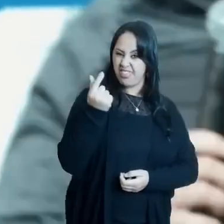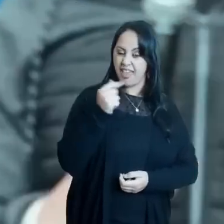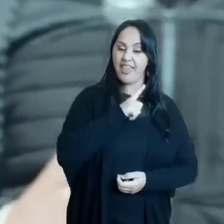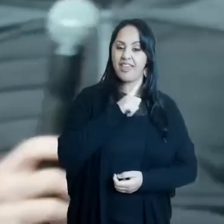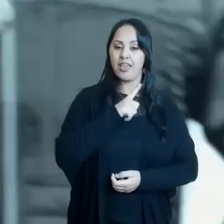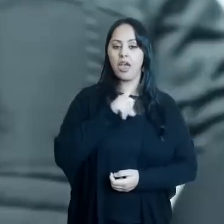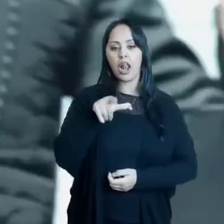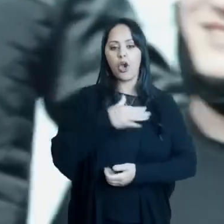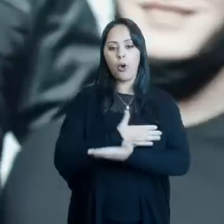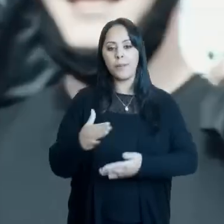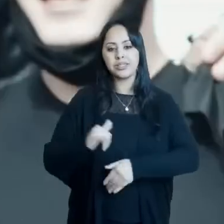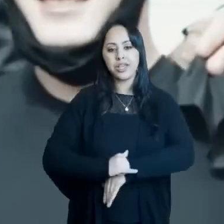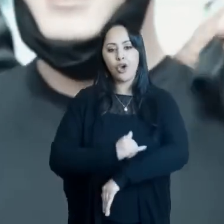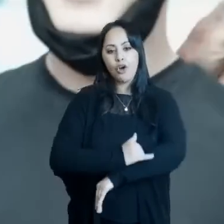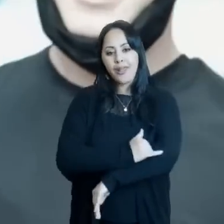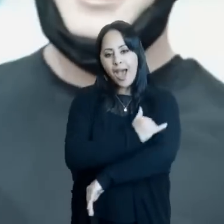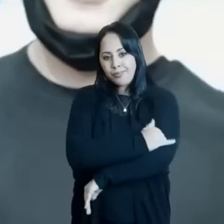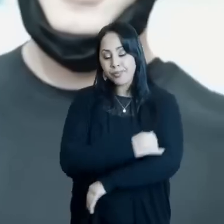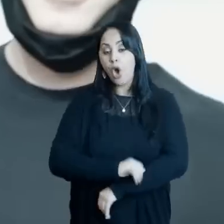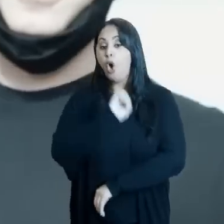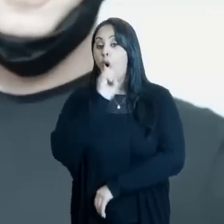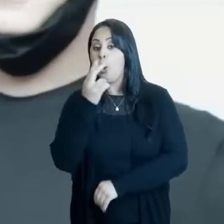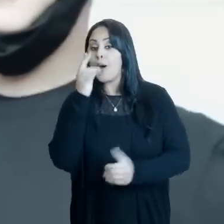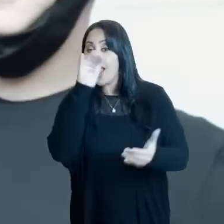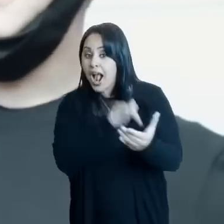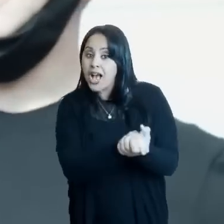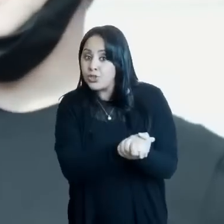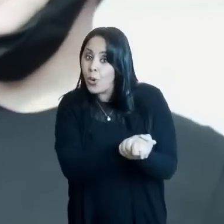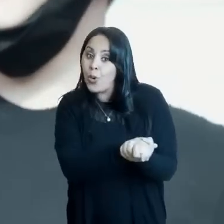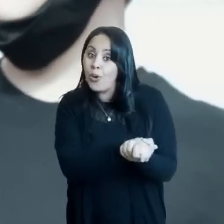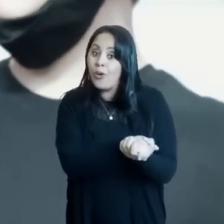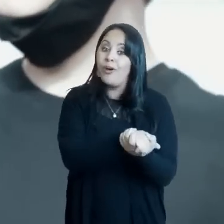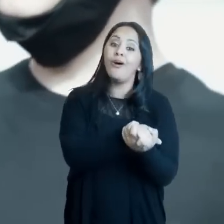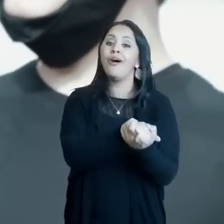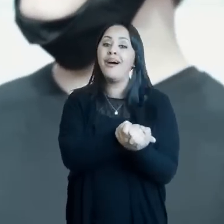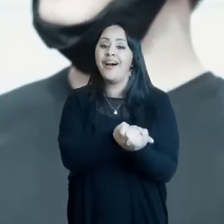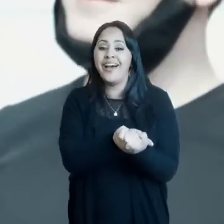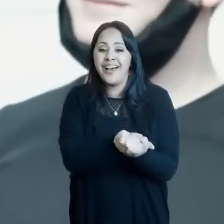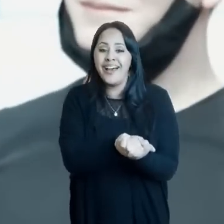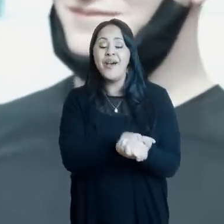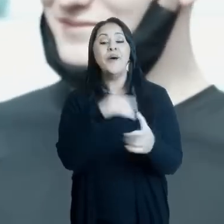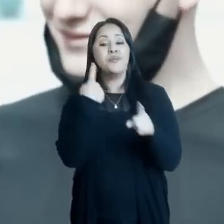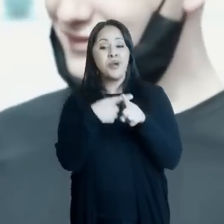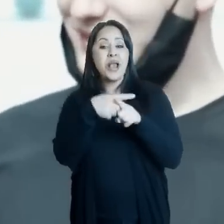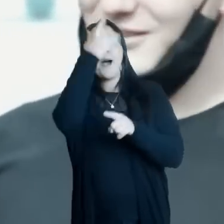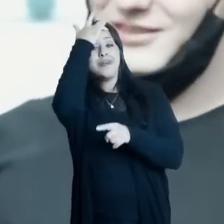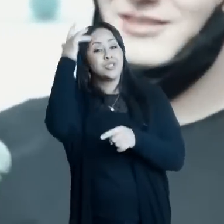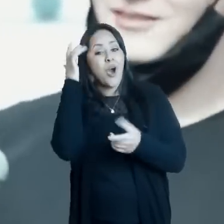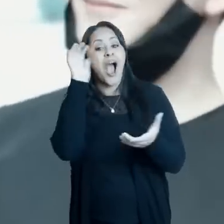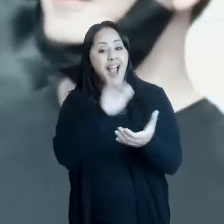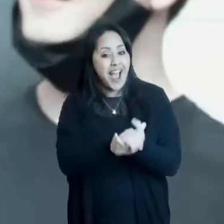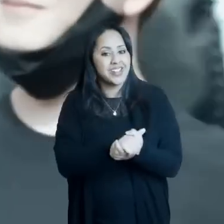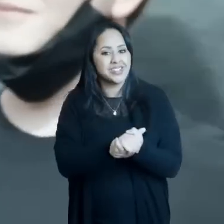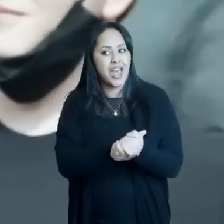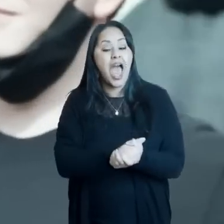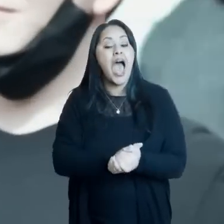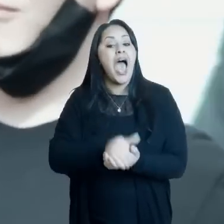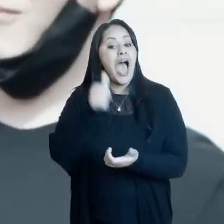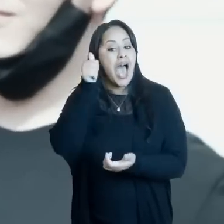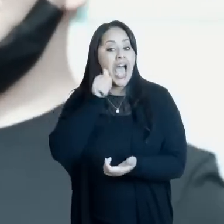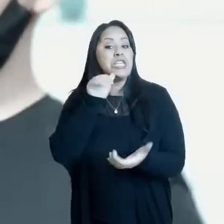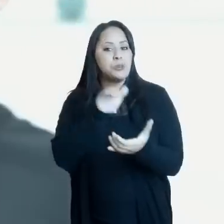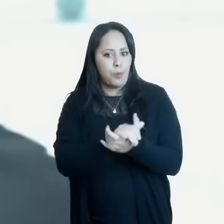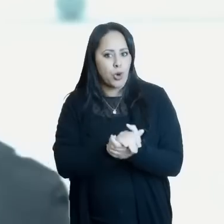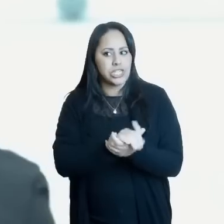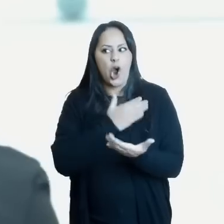Ou ela casou, quando a pessoa começa a engordar. Ou ela casou, porque quando a pessoa casa, a mulher tem a missão de engordar